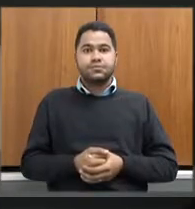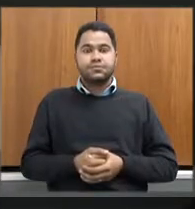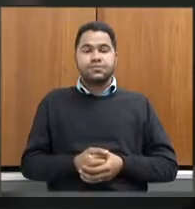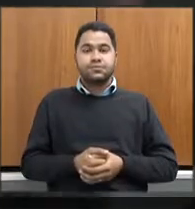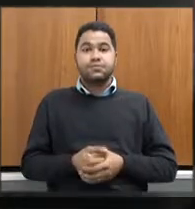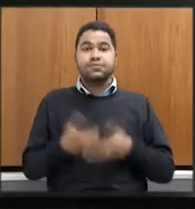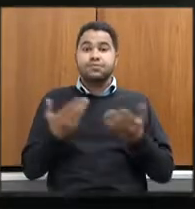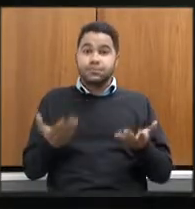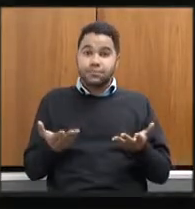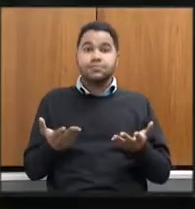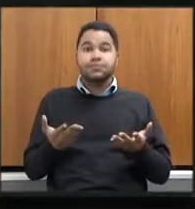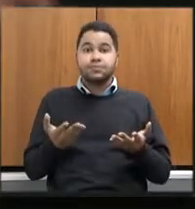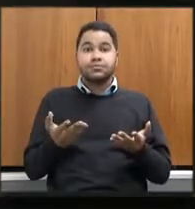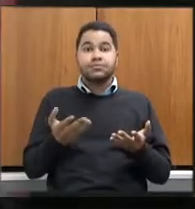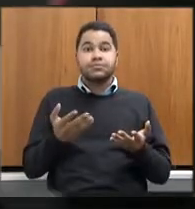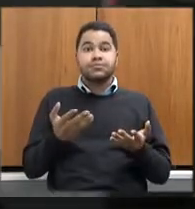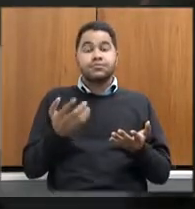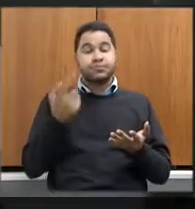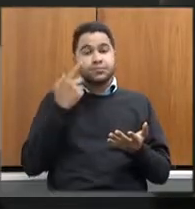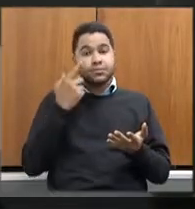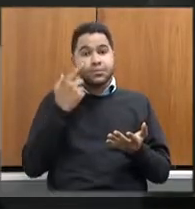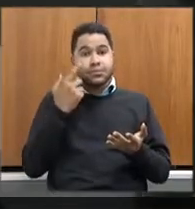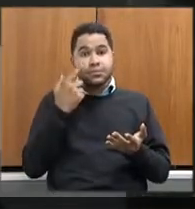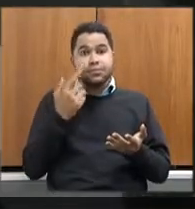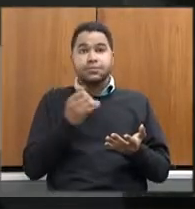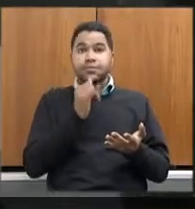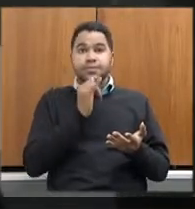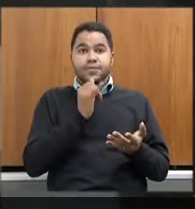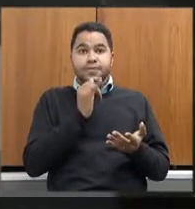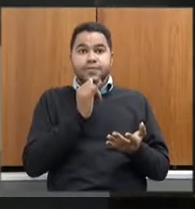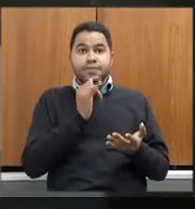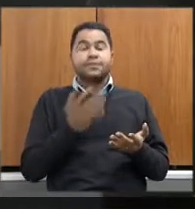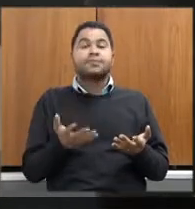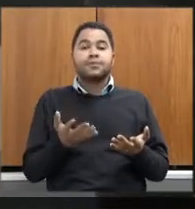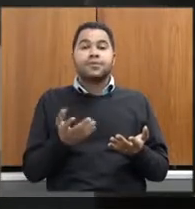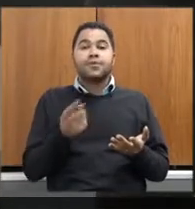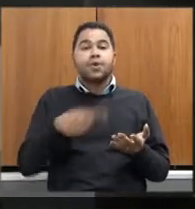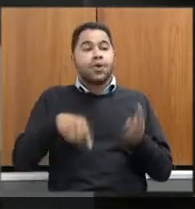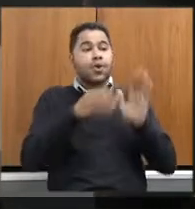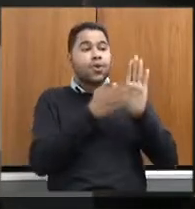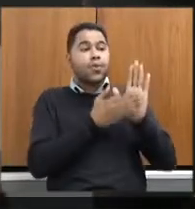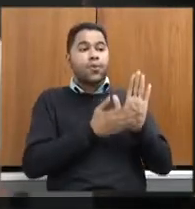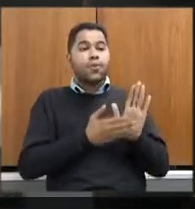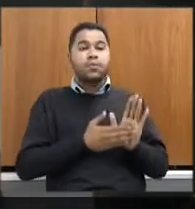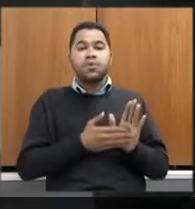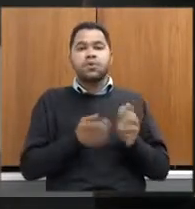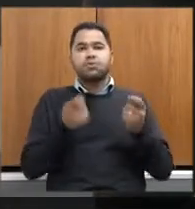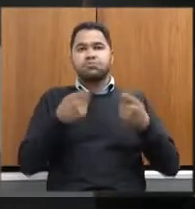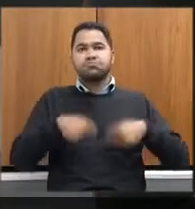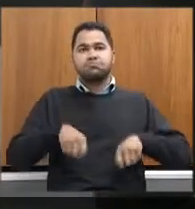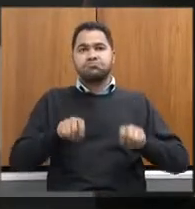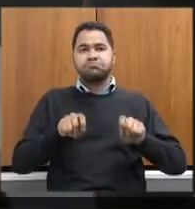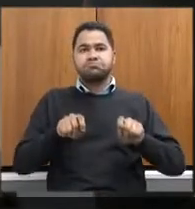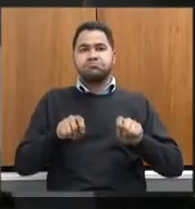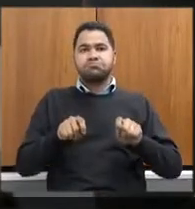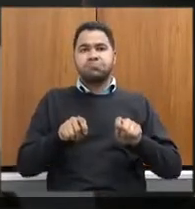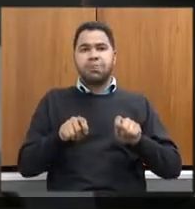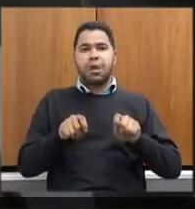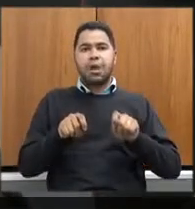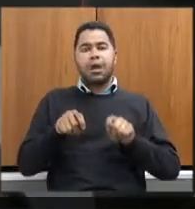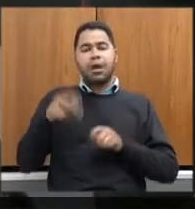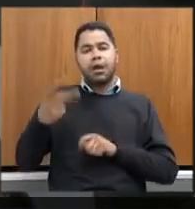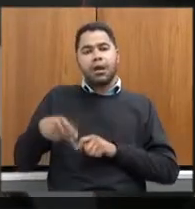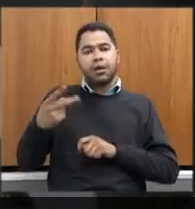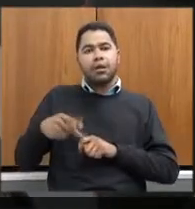é quase segunda fase da hora do dia que compreende a discussão e votação das proposições que dispensam a apreciação do